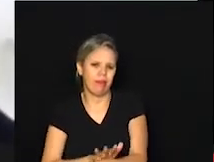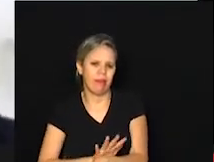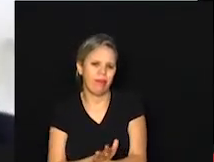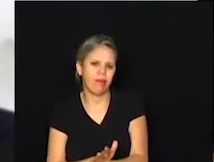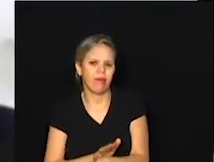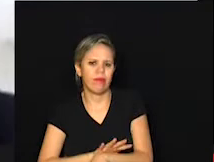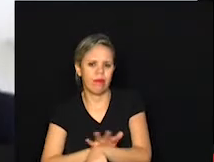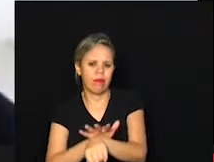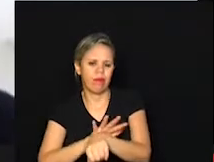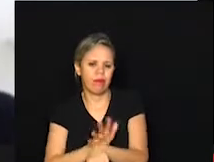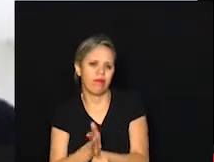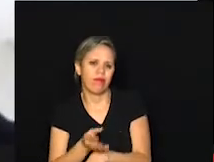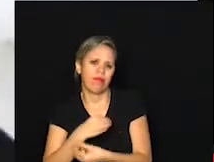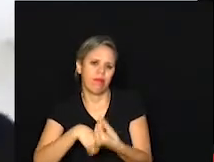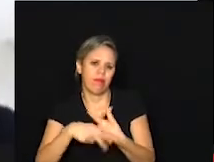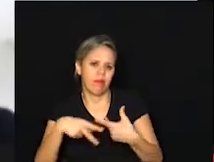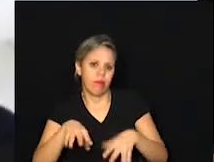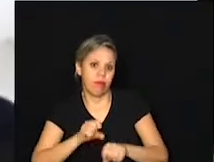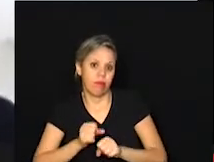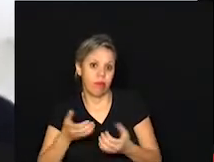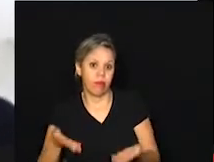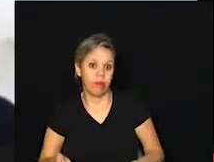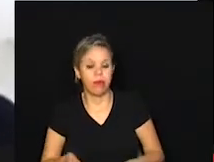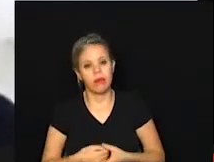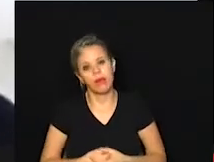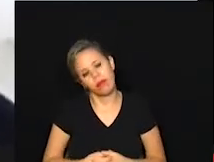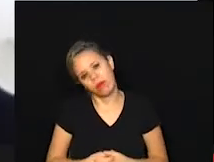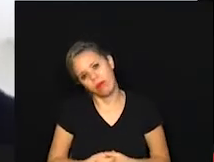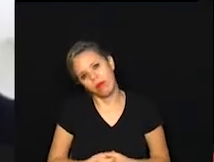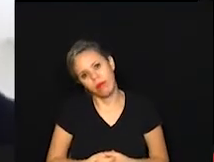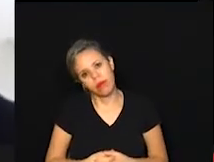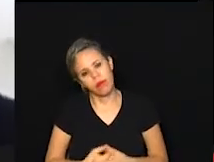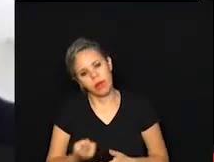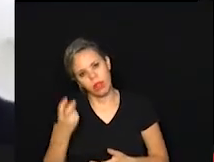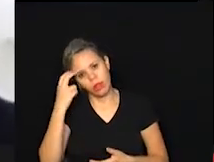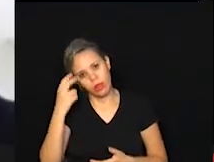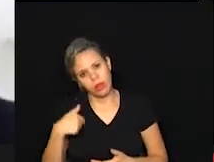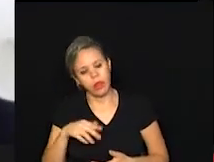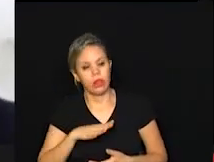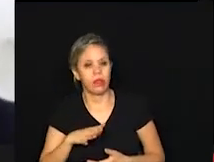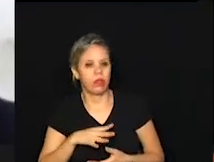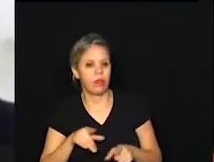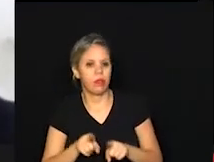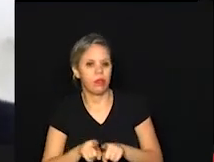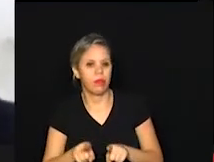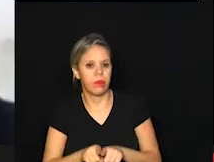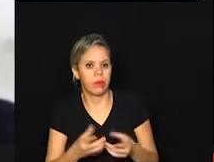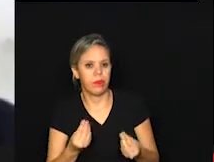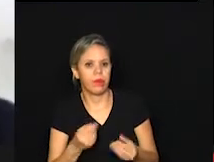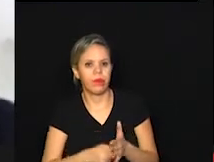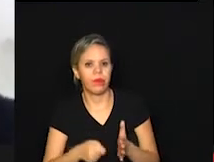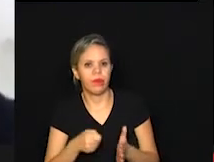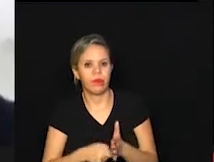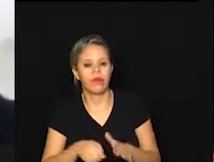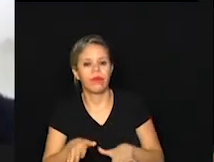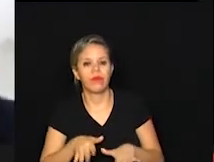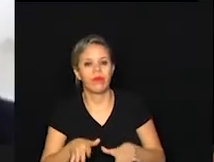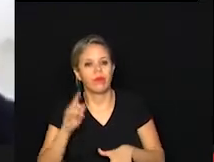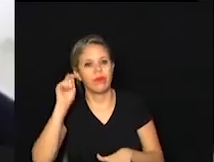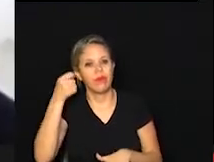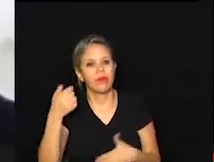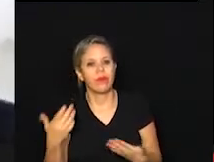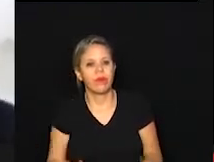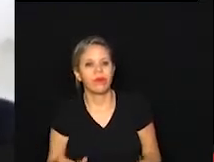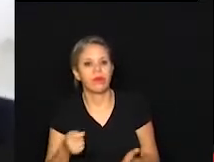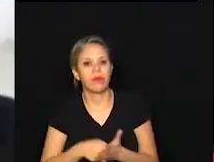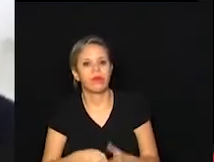né, introjetado aqui na nossa cultura, mas é uma cidade também que tem muita luta, que tem um movimento negro que